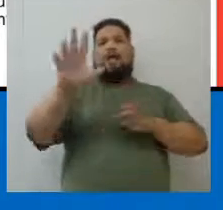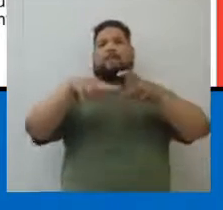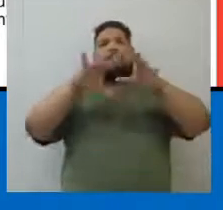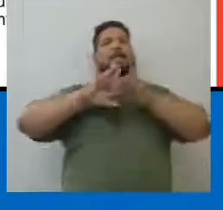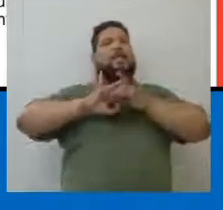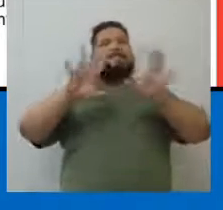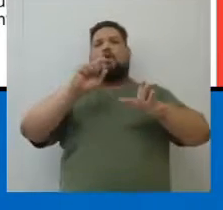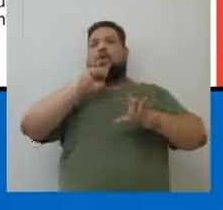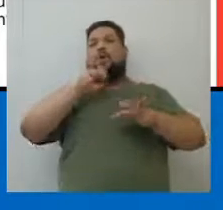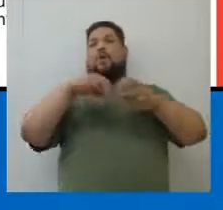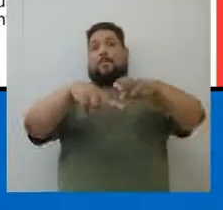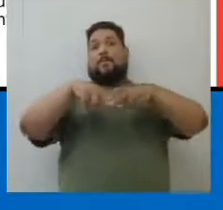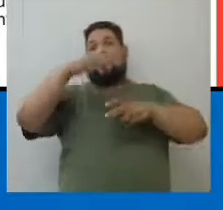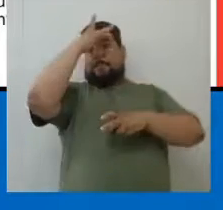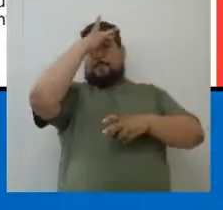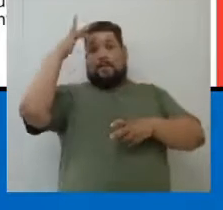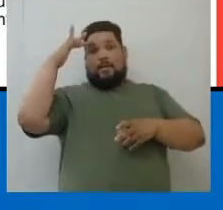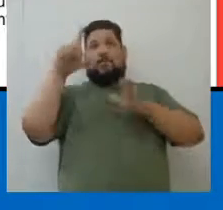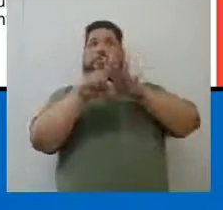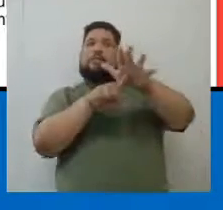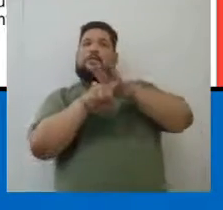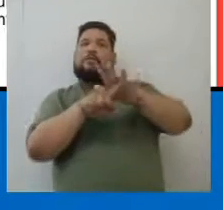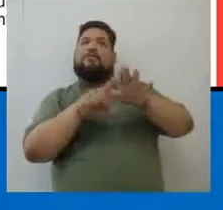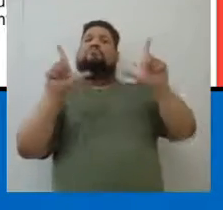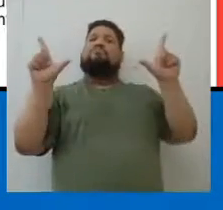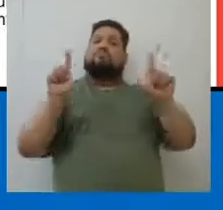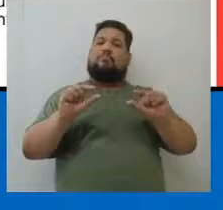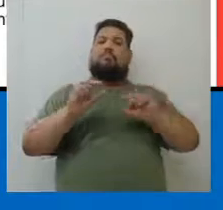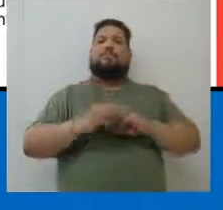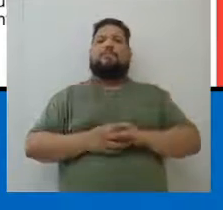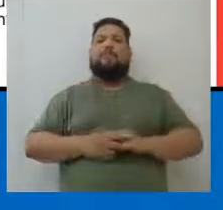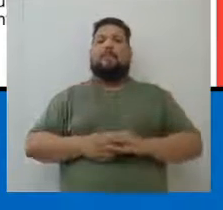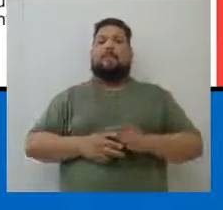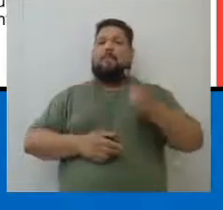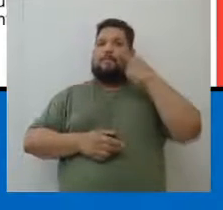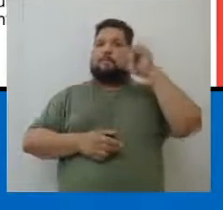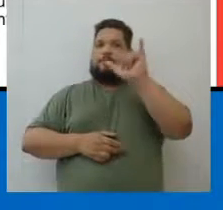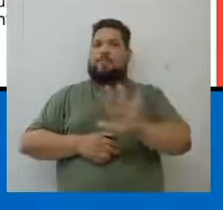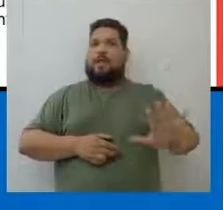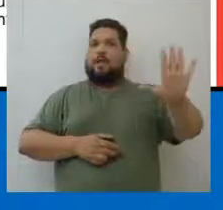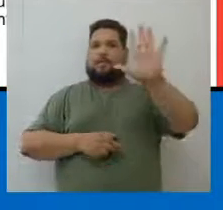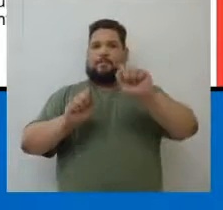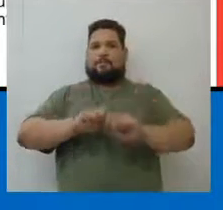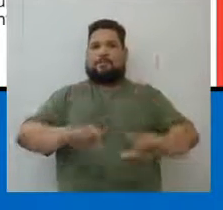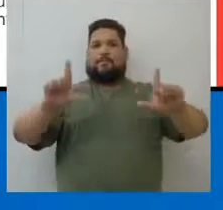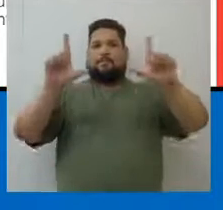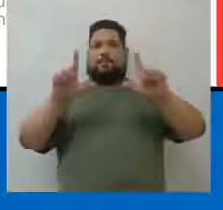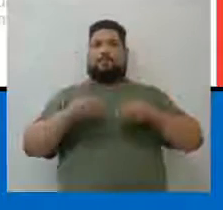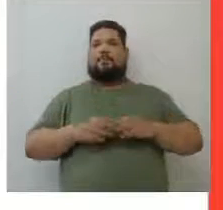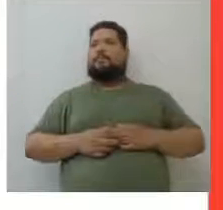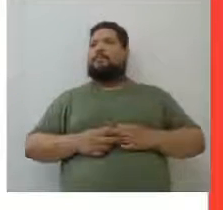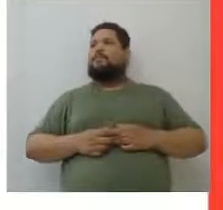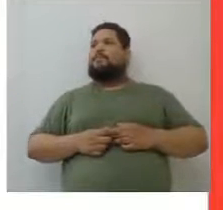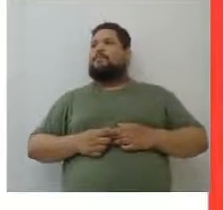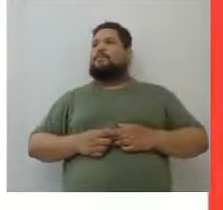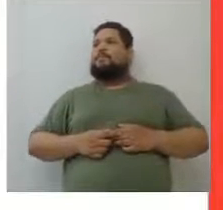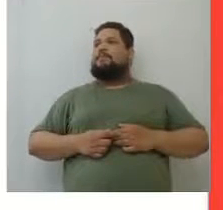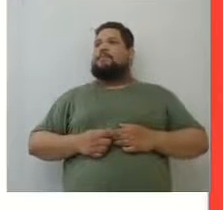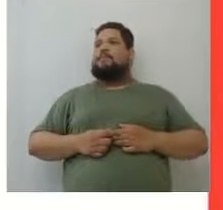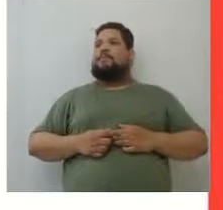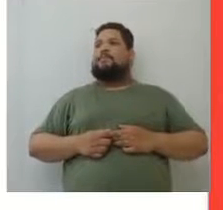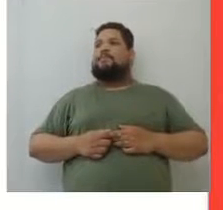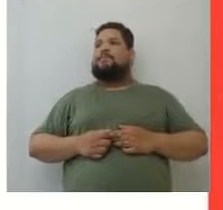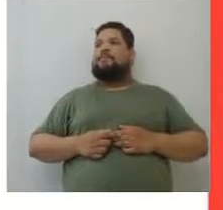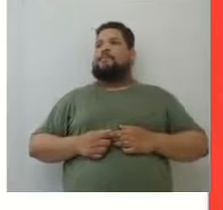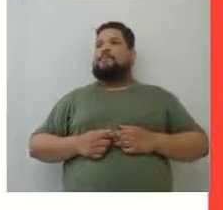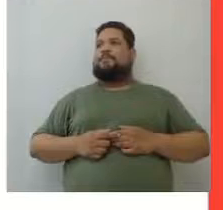E as pessoas deixavam disponíveis, ok? Vamos ver o próximo a próxima ideia.